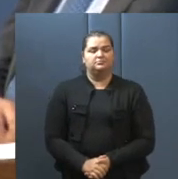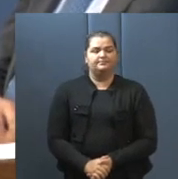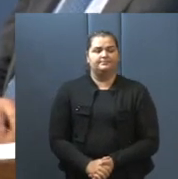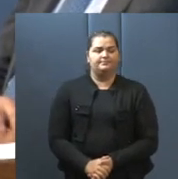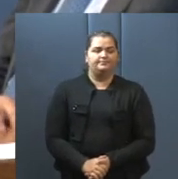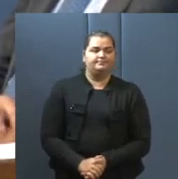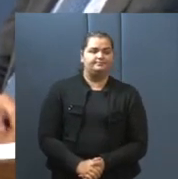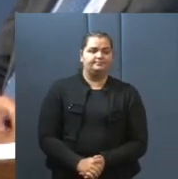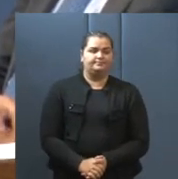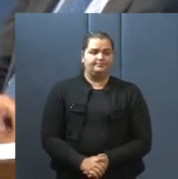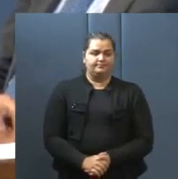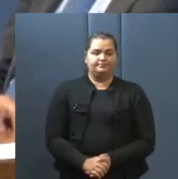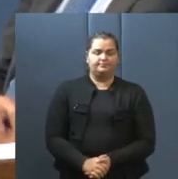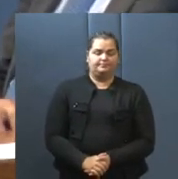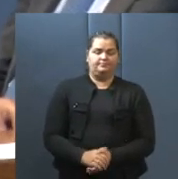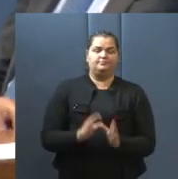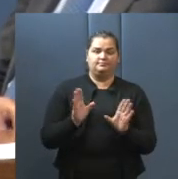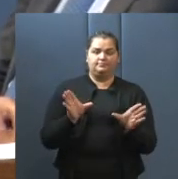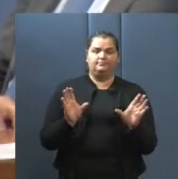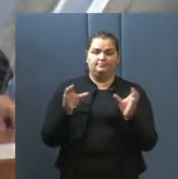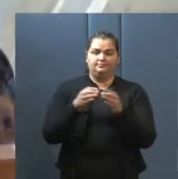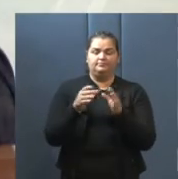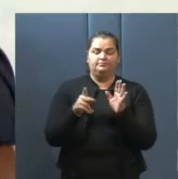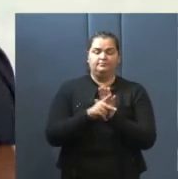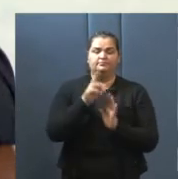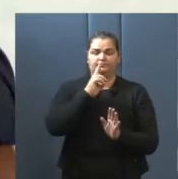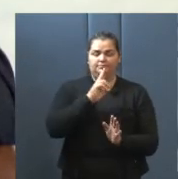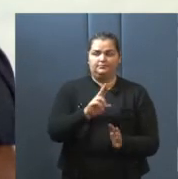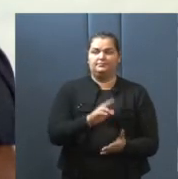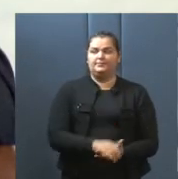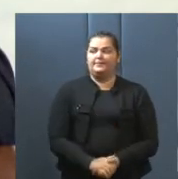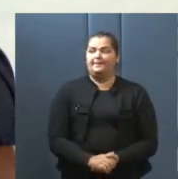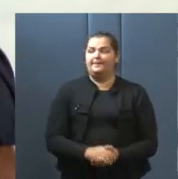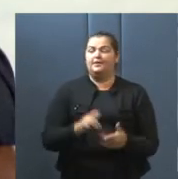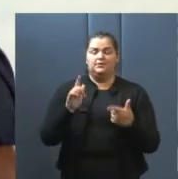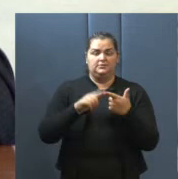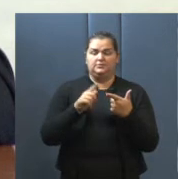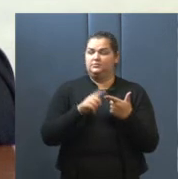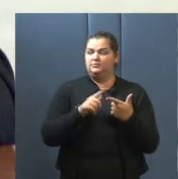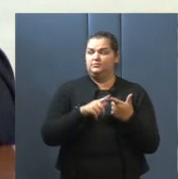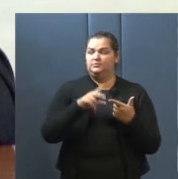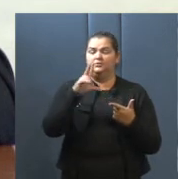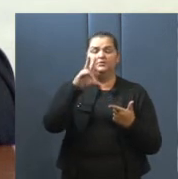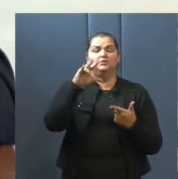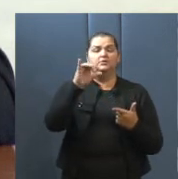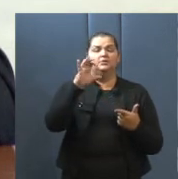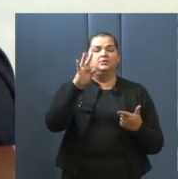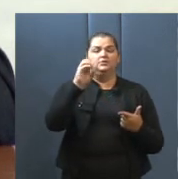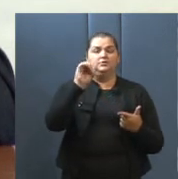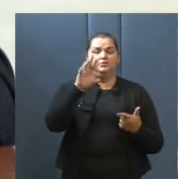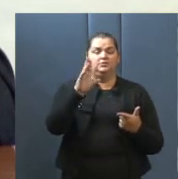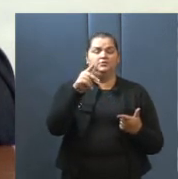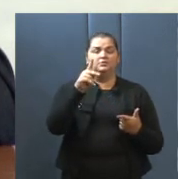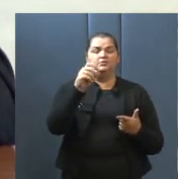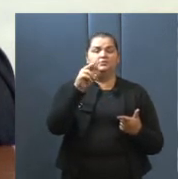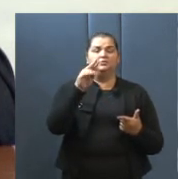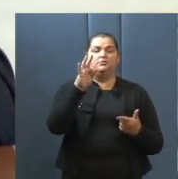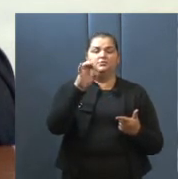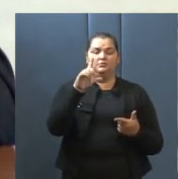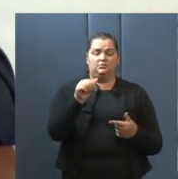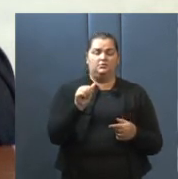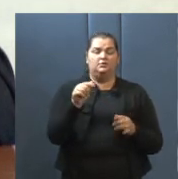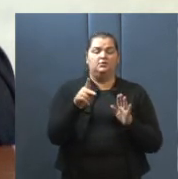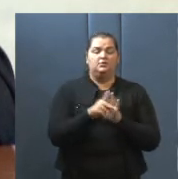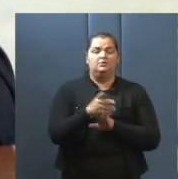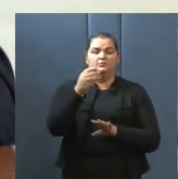palestrantes poderiam abordá-las em conjunto. Enfim. A segunda seria de Victor Portela, também do Instituto Rio